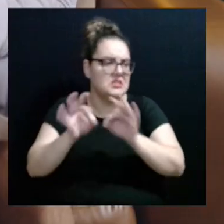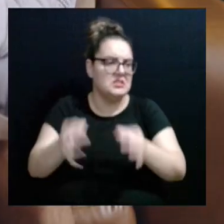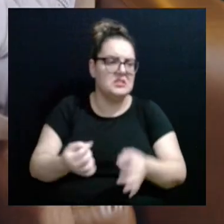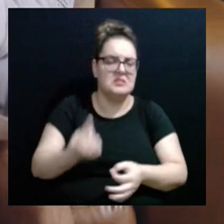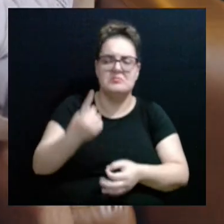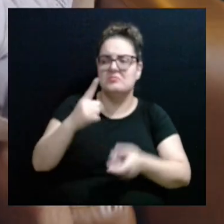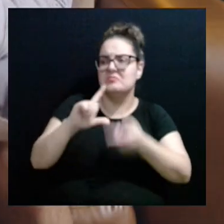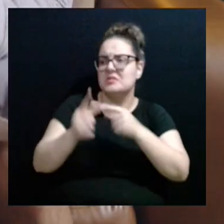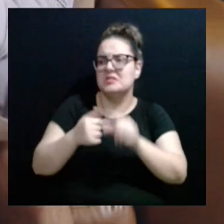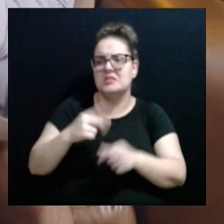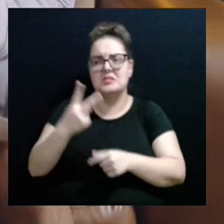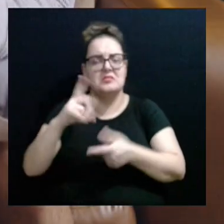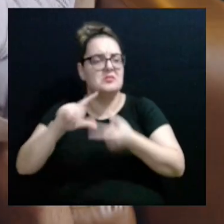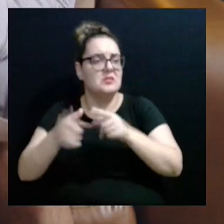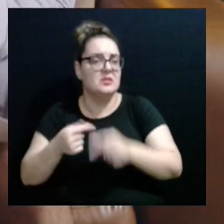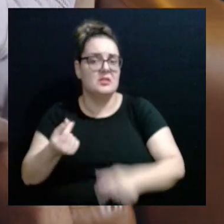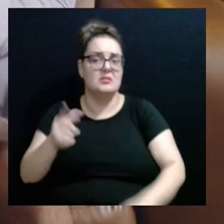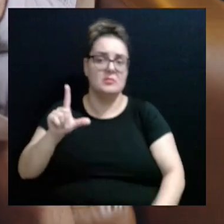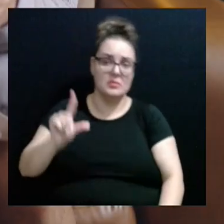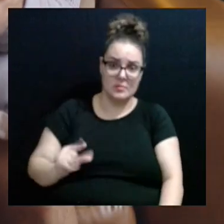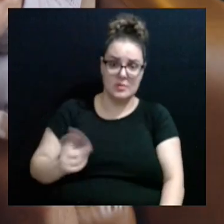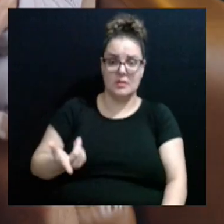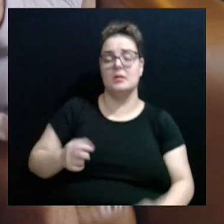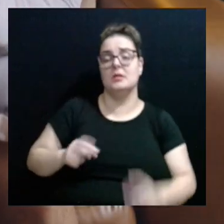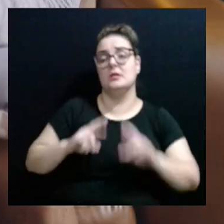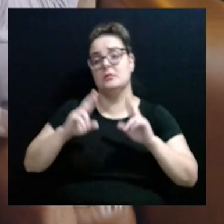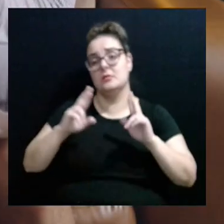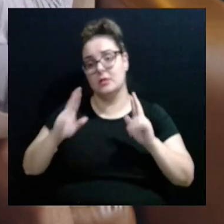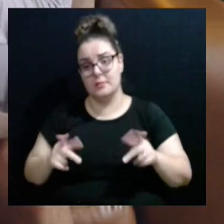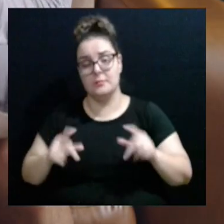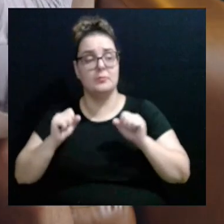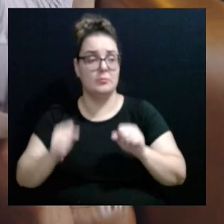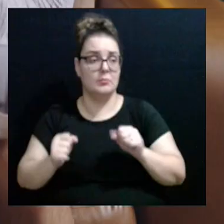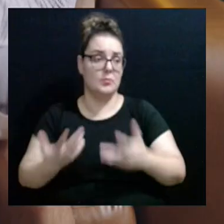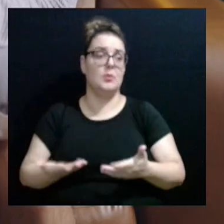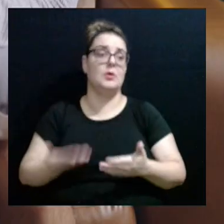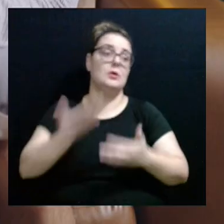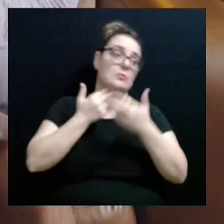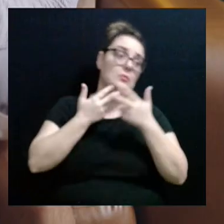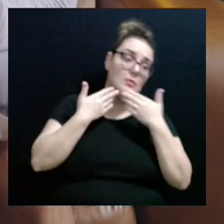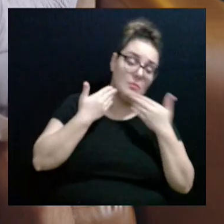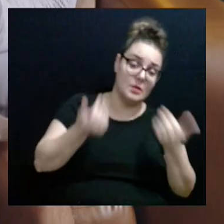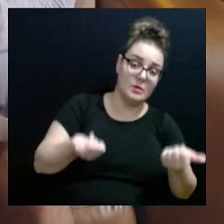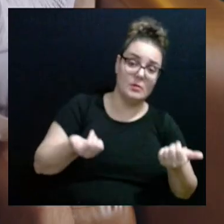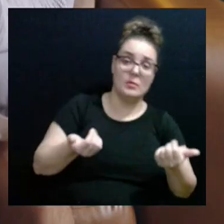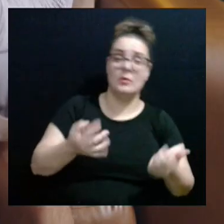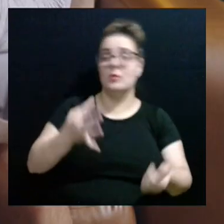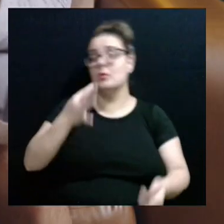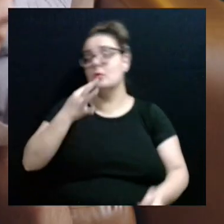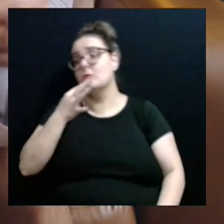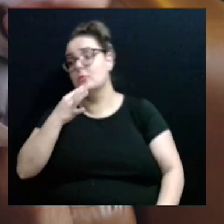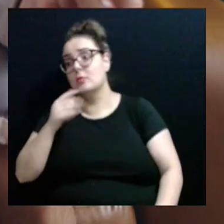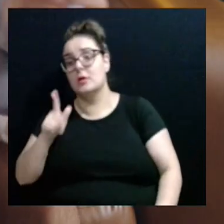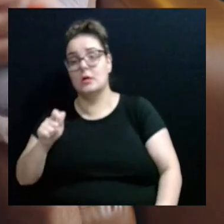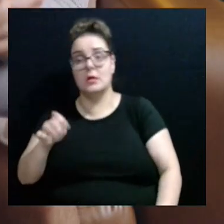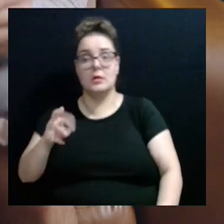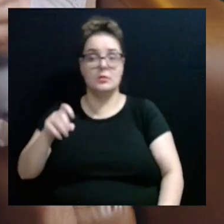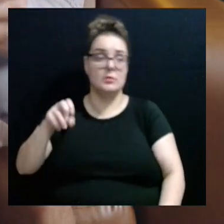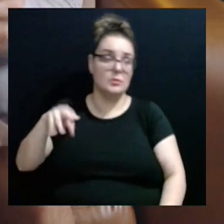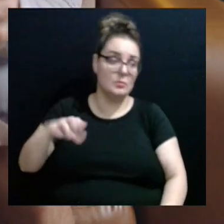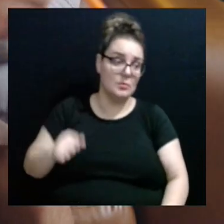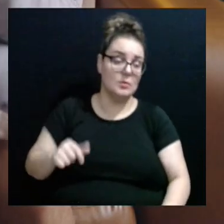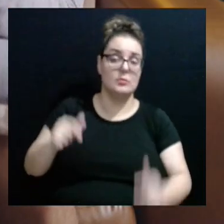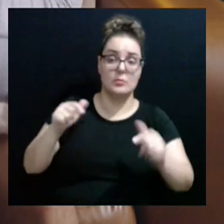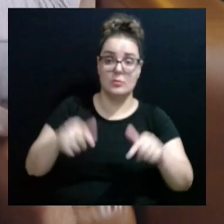e aí essa diferença você pode se alimentar melhor, às vezes conhecer a gastronomia do lugar, alguns passeios